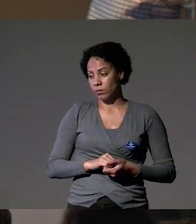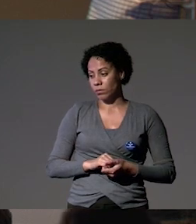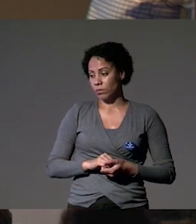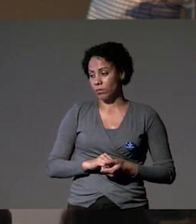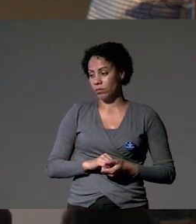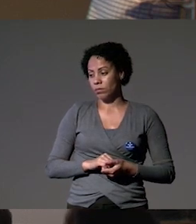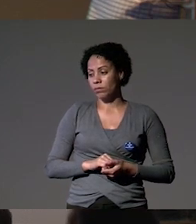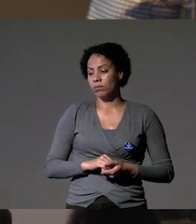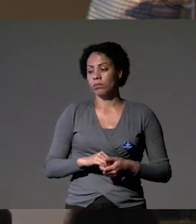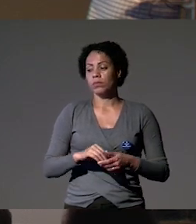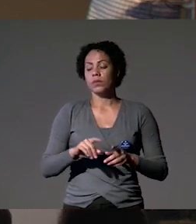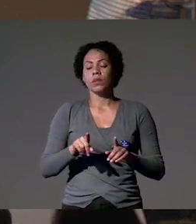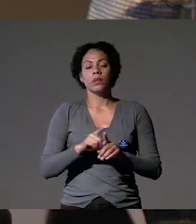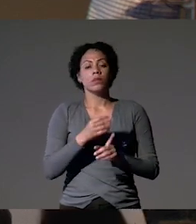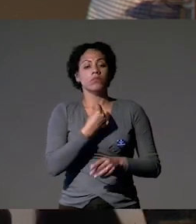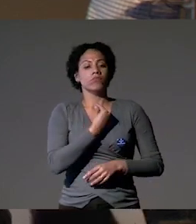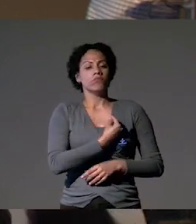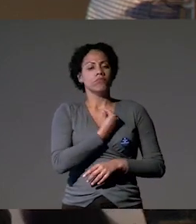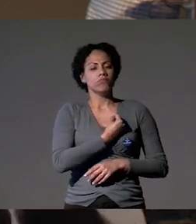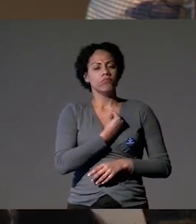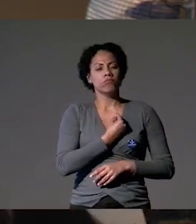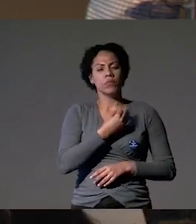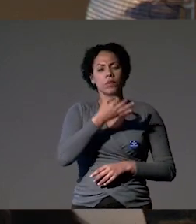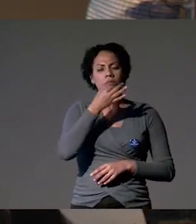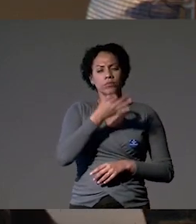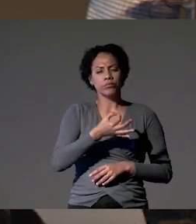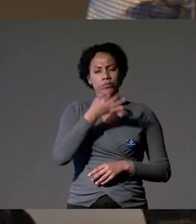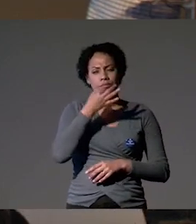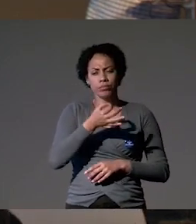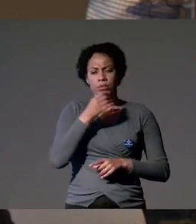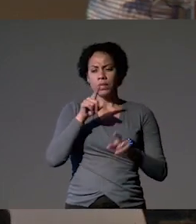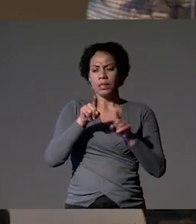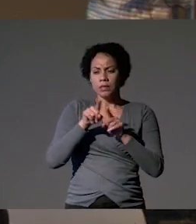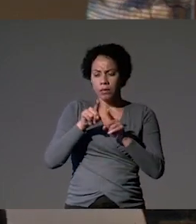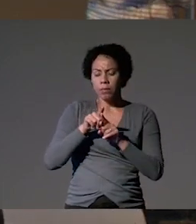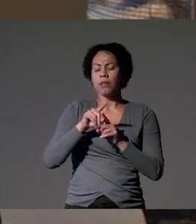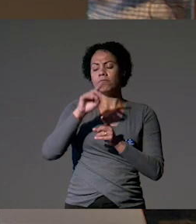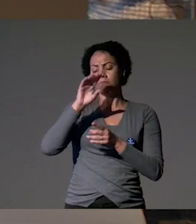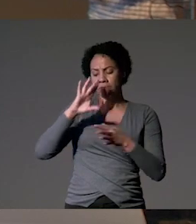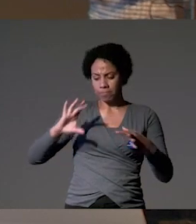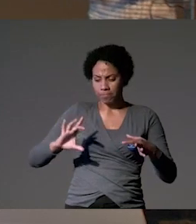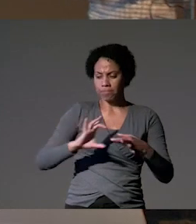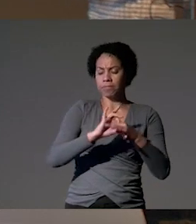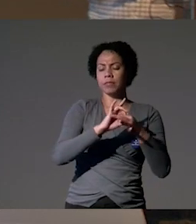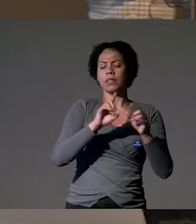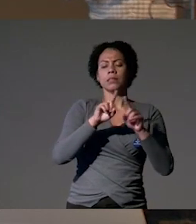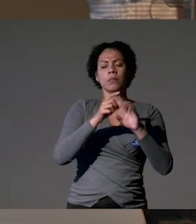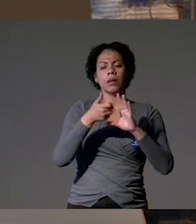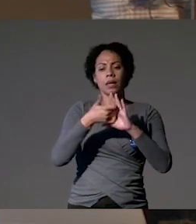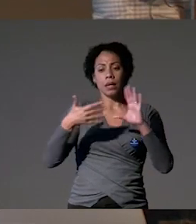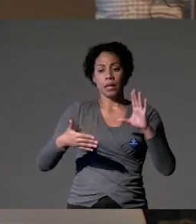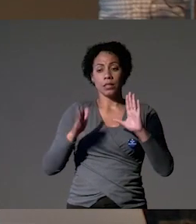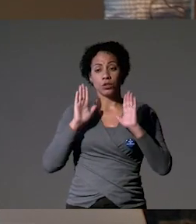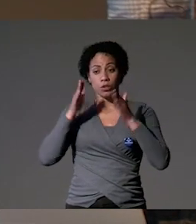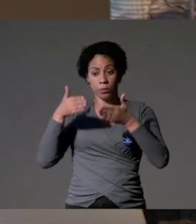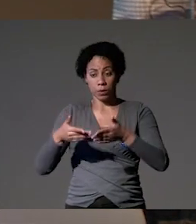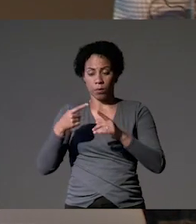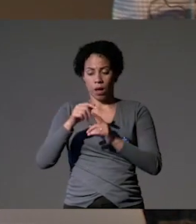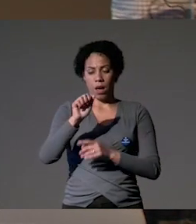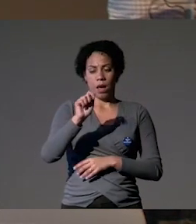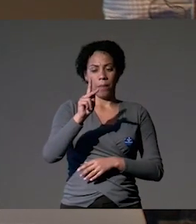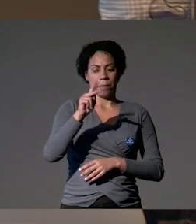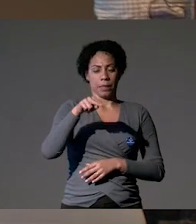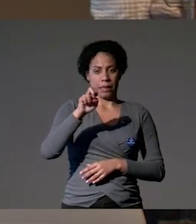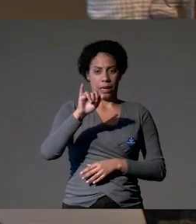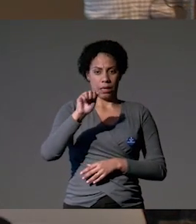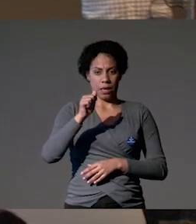A presença de apneia obstrutiva foi sendo estabelecida também fortemente associada, e aí com a característica específica, porque a apneia você